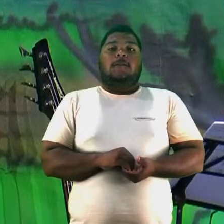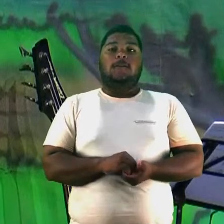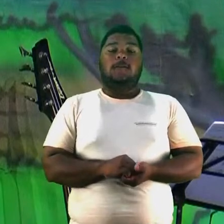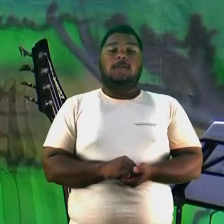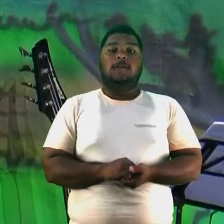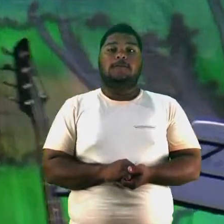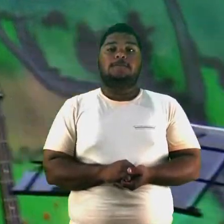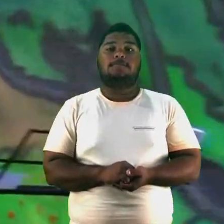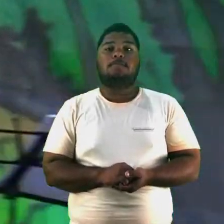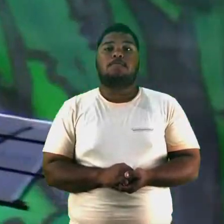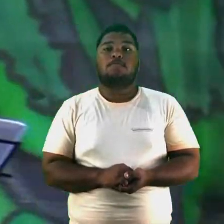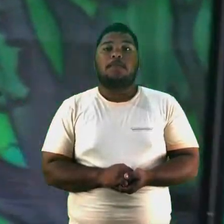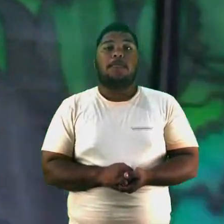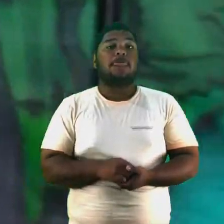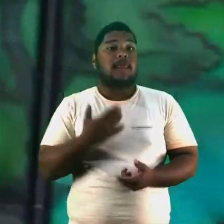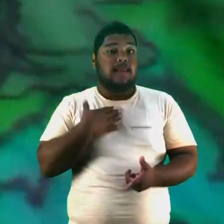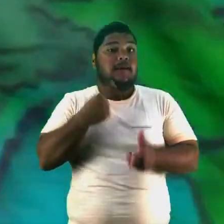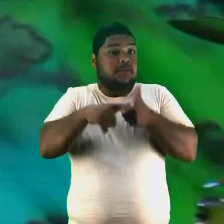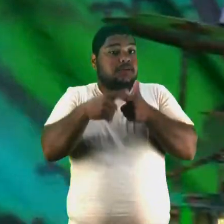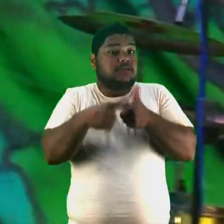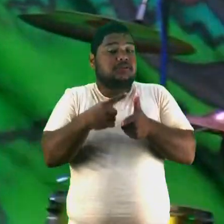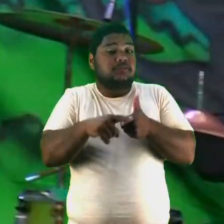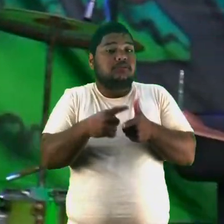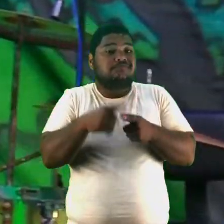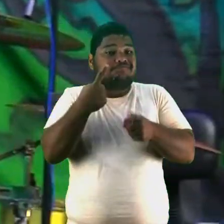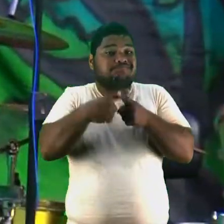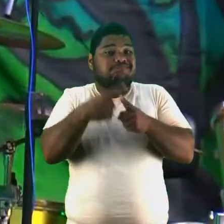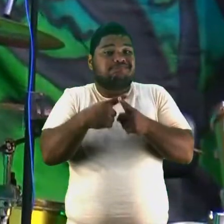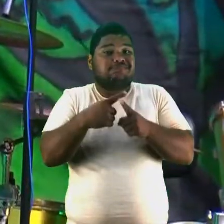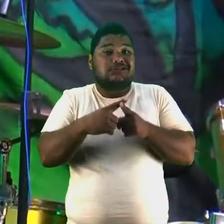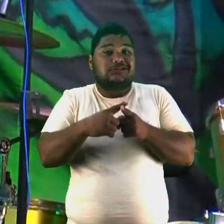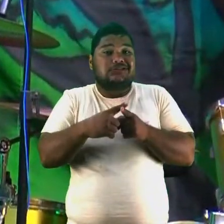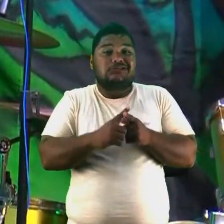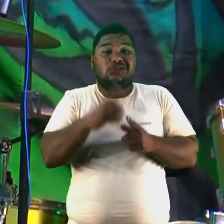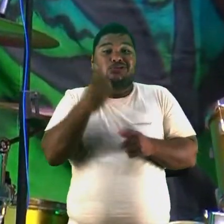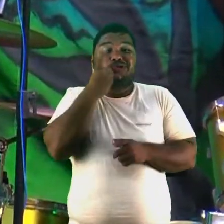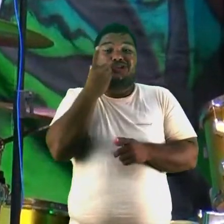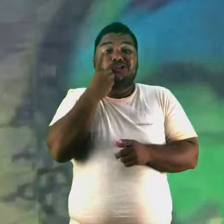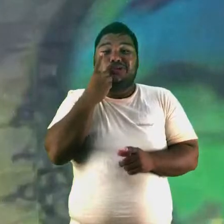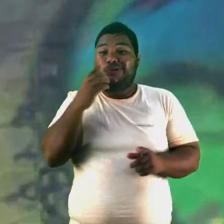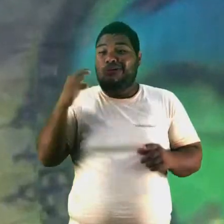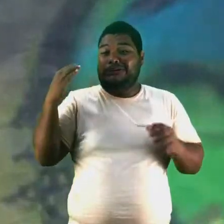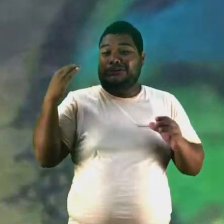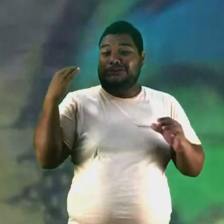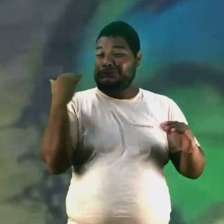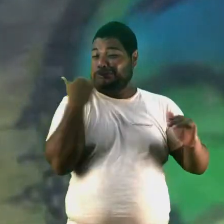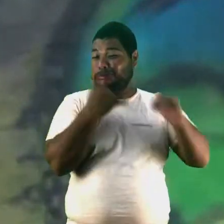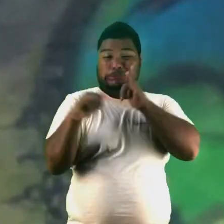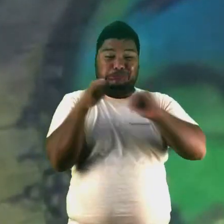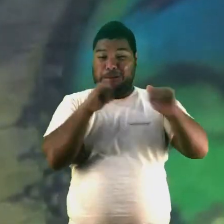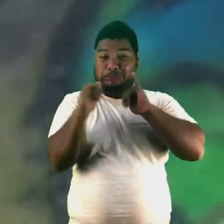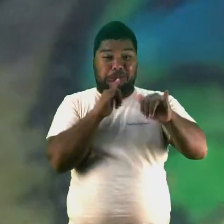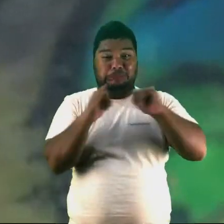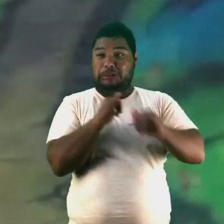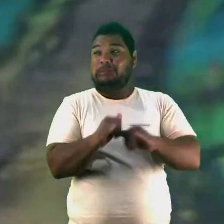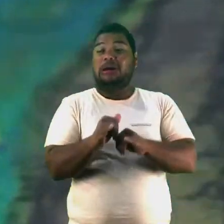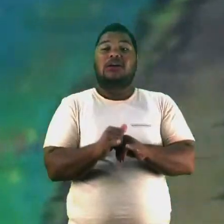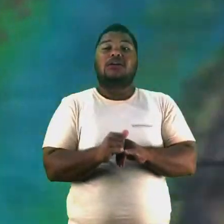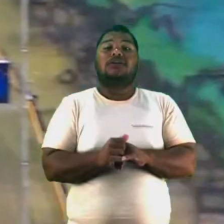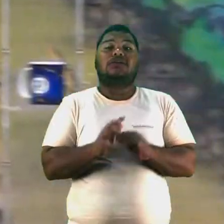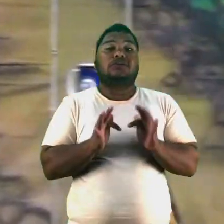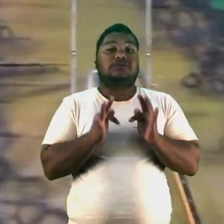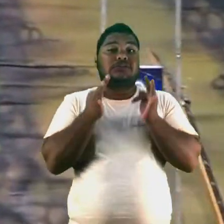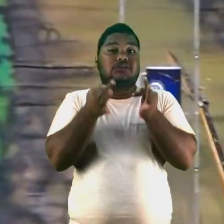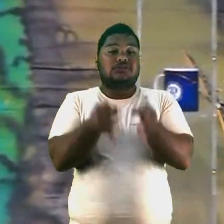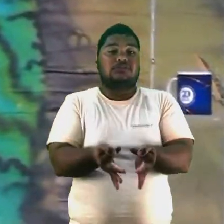É por isso, meu irmão, que você tem um dia tão corrido muitas das vezes. E quando você chega no final da noite em casa